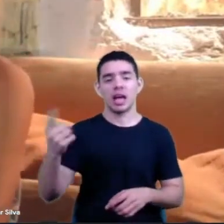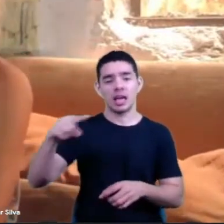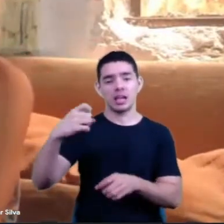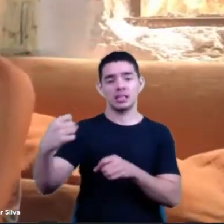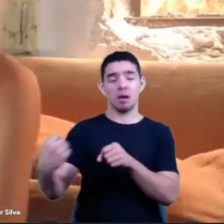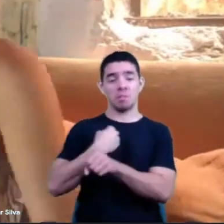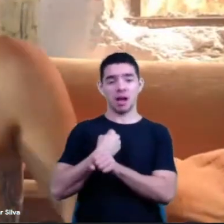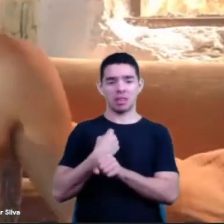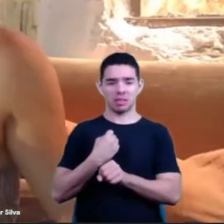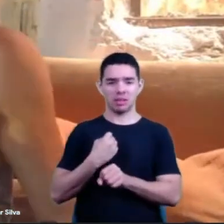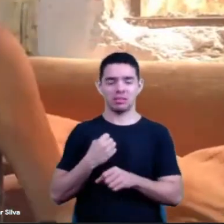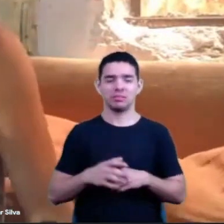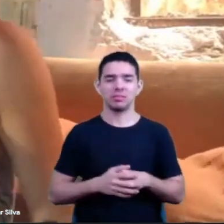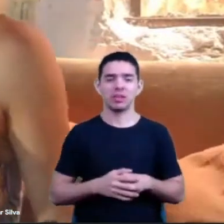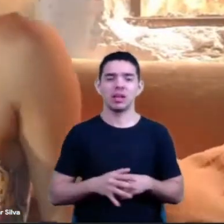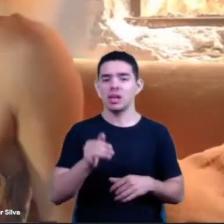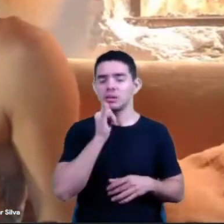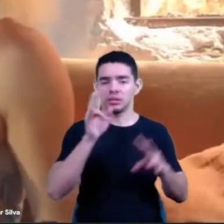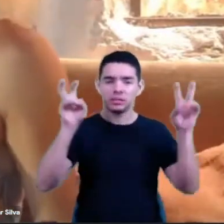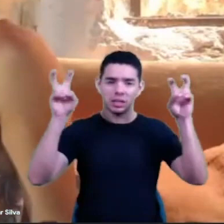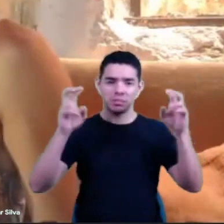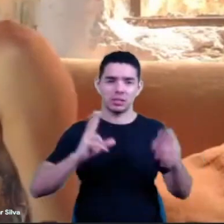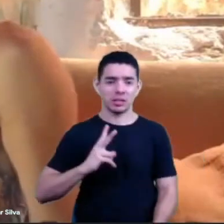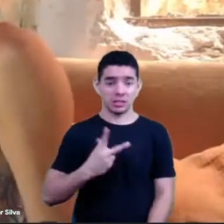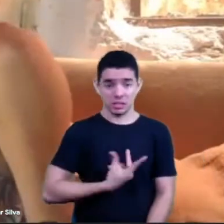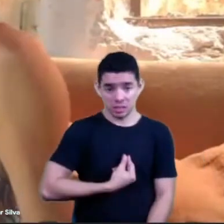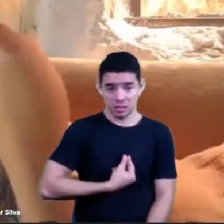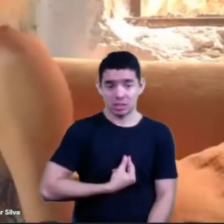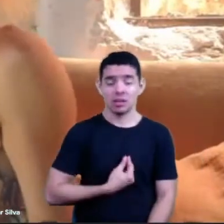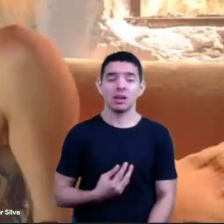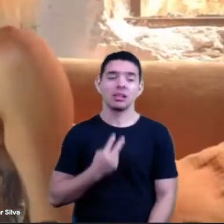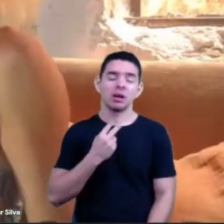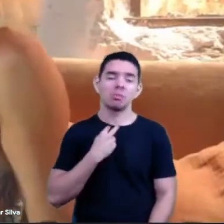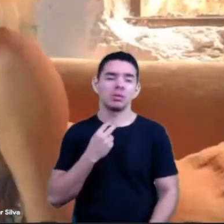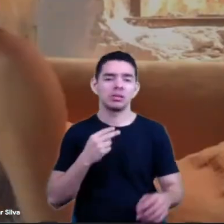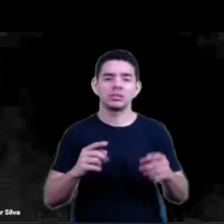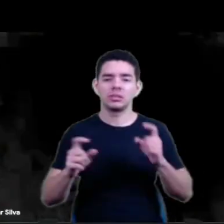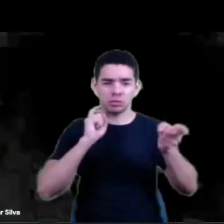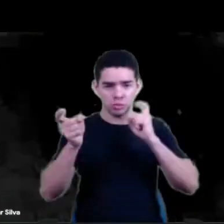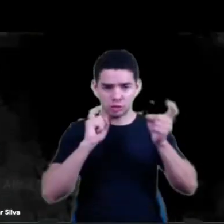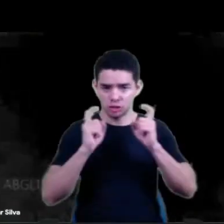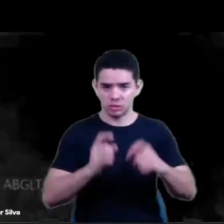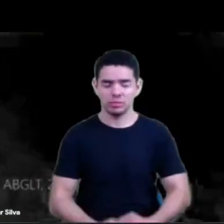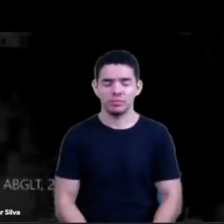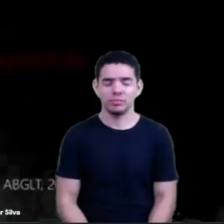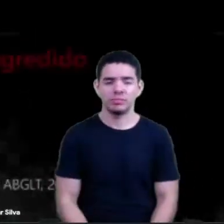né? Quando temas como a transexualidade, por exemplo, não podem ser discutidos.